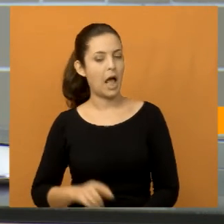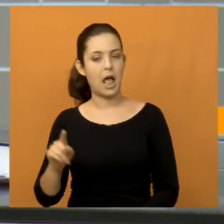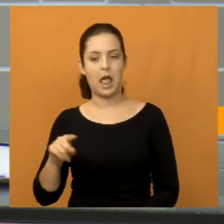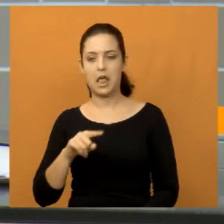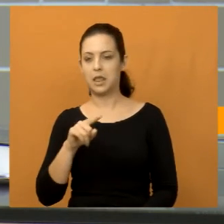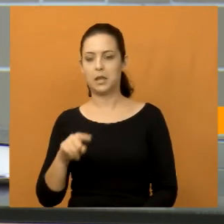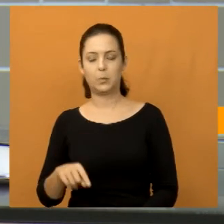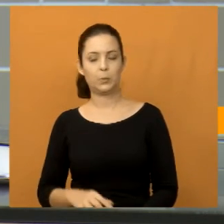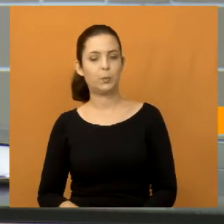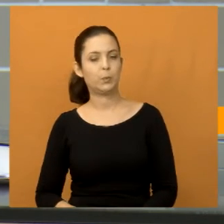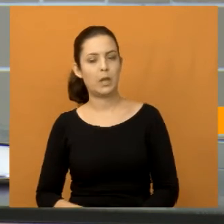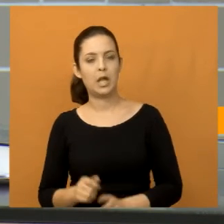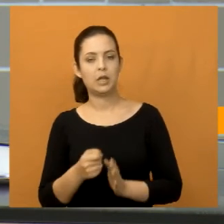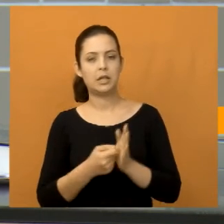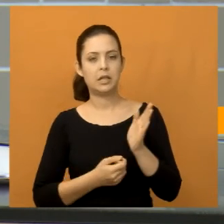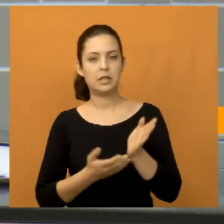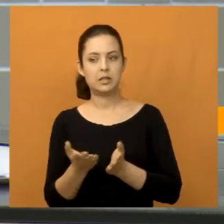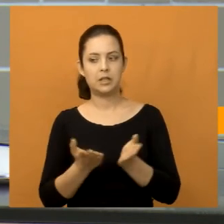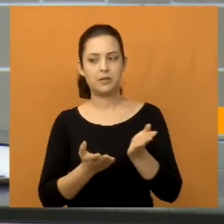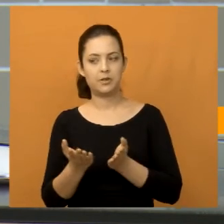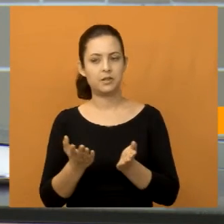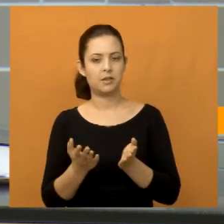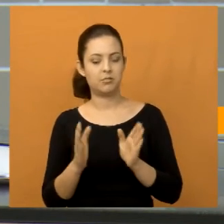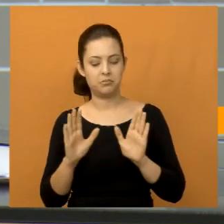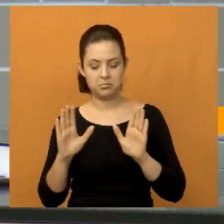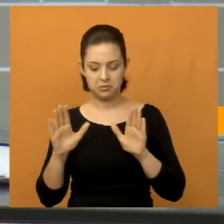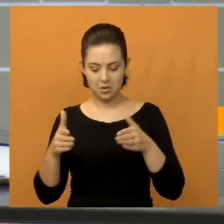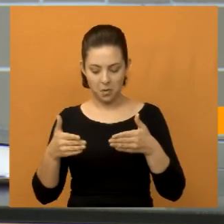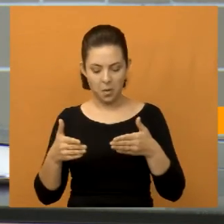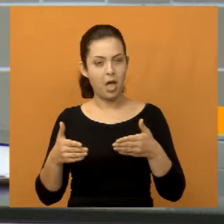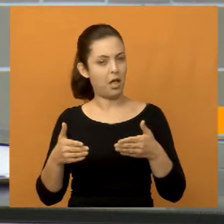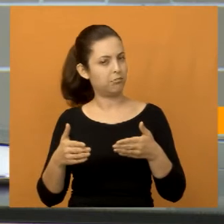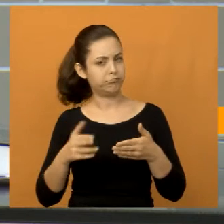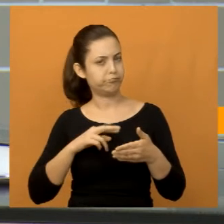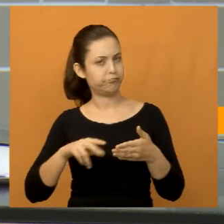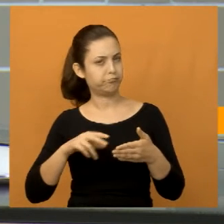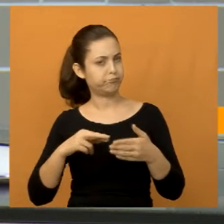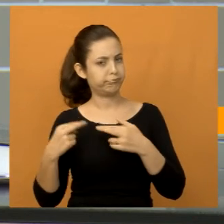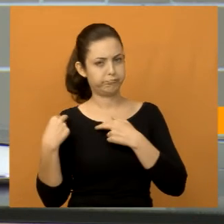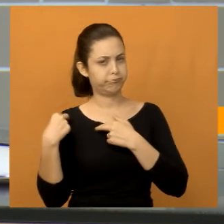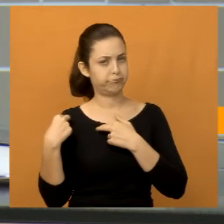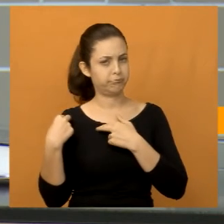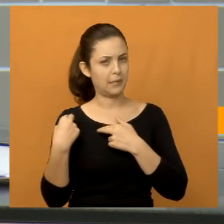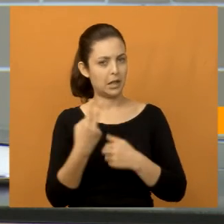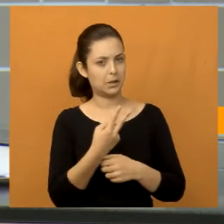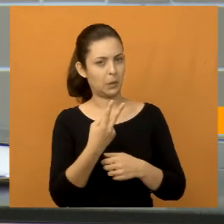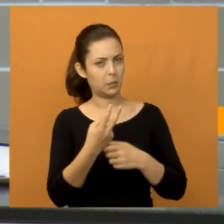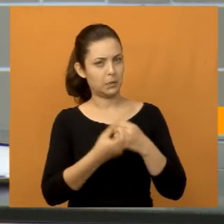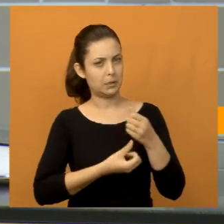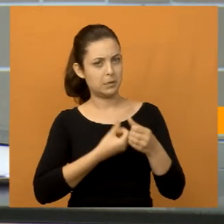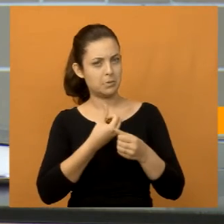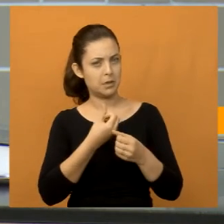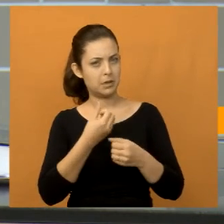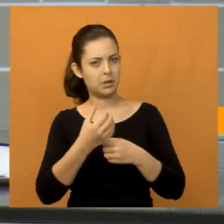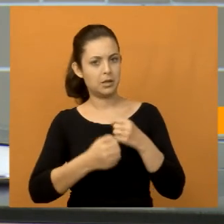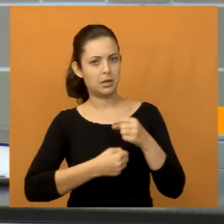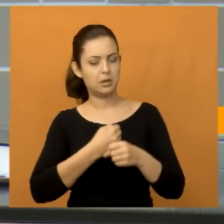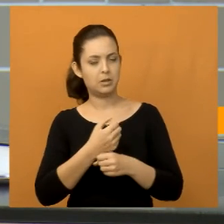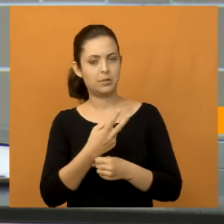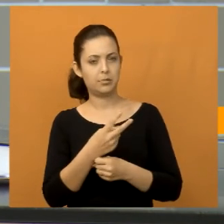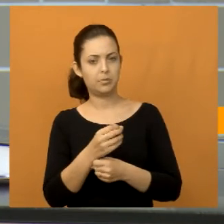que as contratações de serviços estariam centralizadas nele durante o segundo semestre de